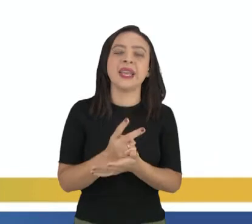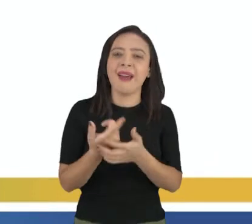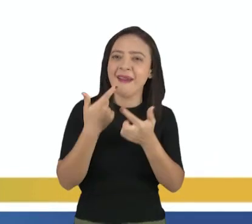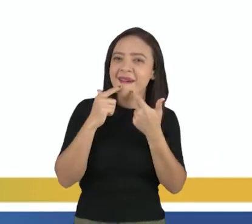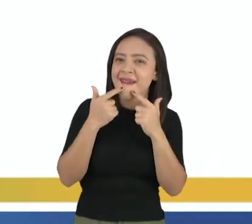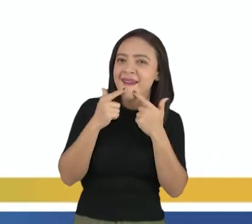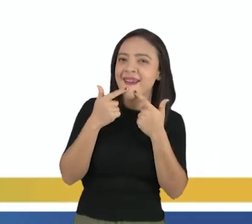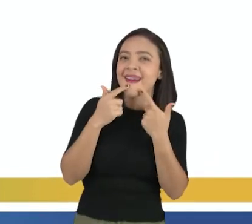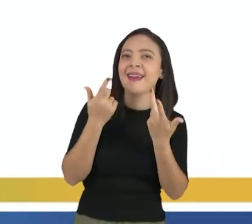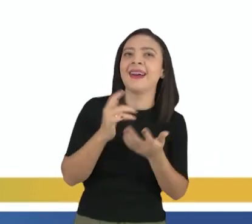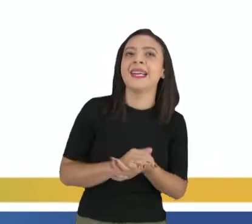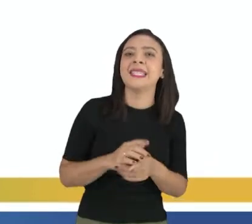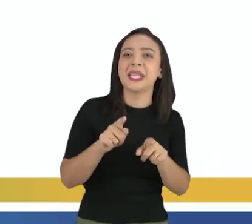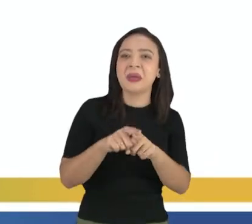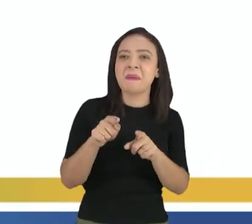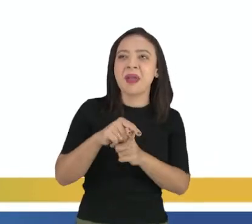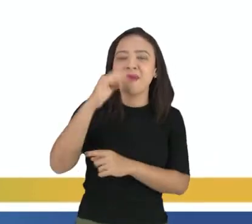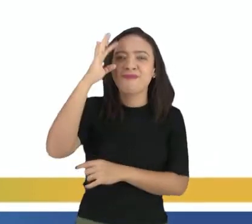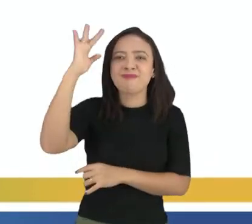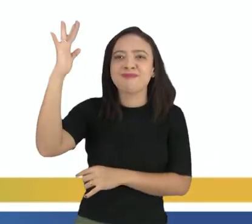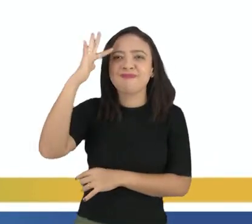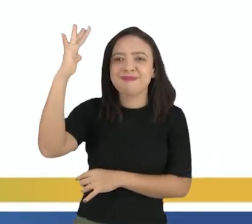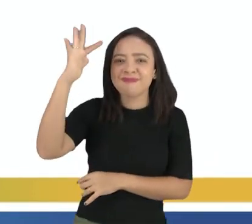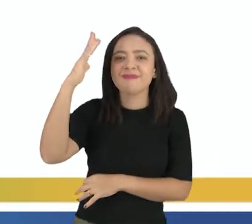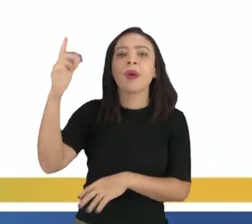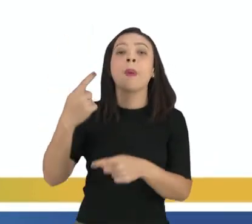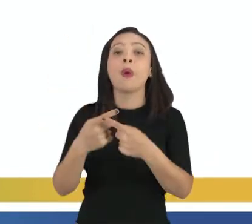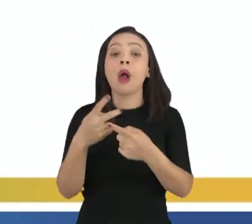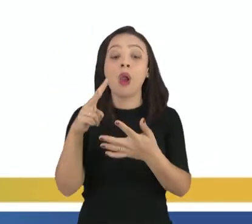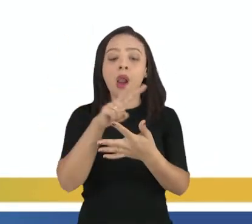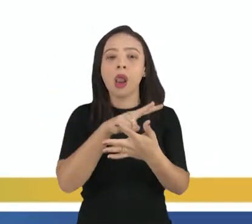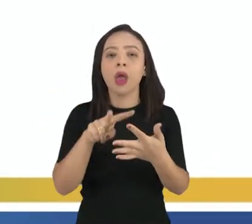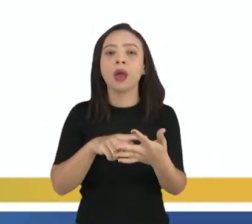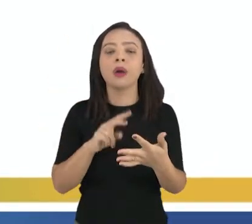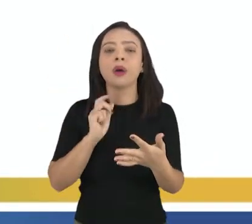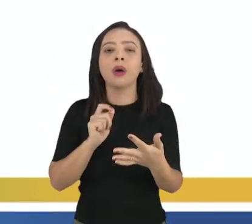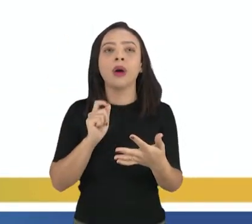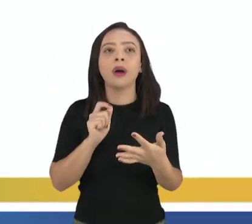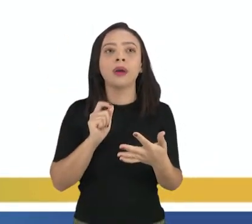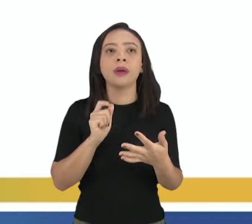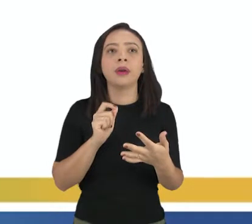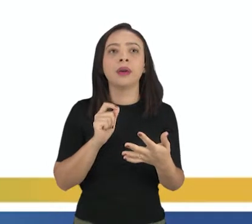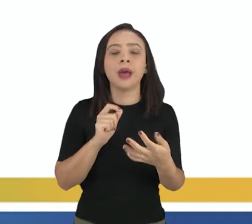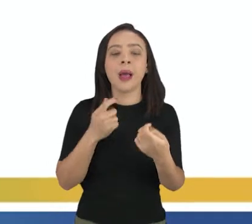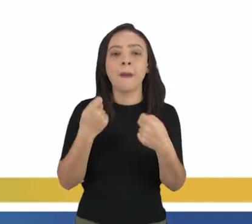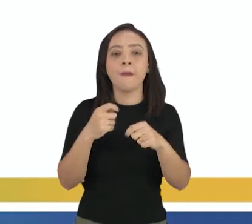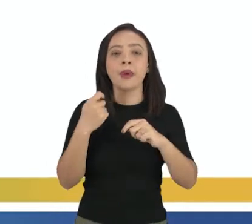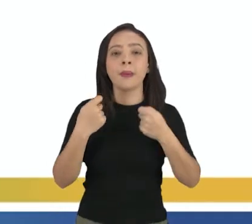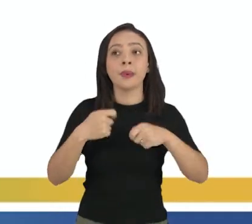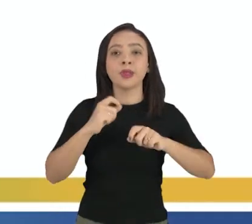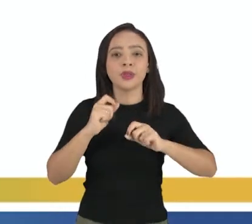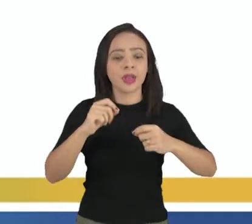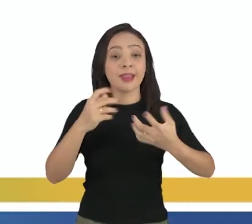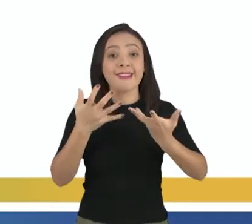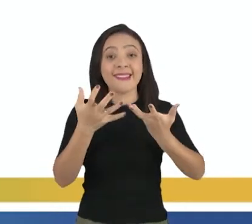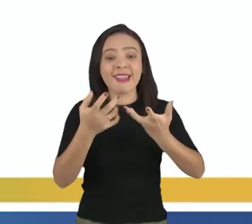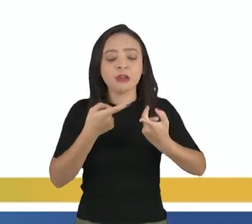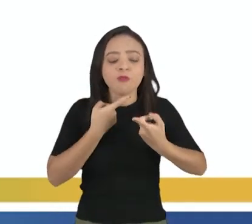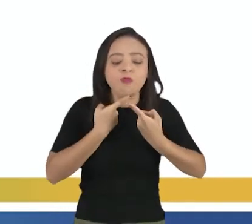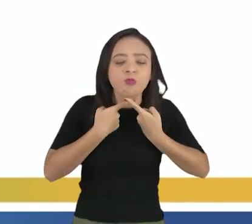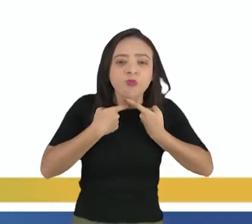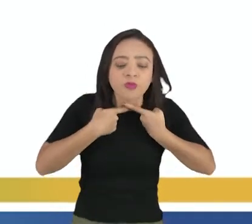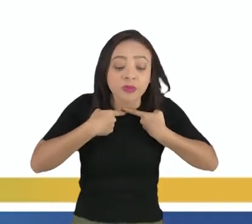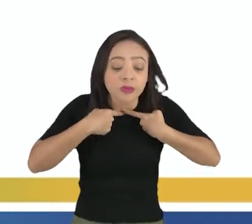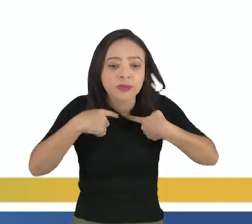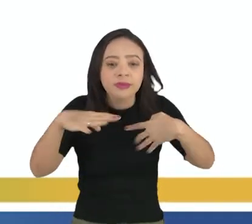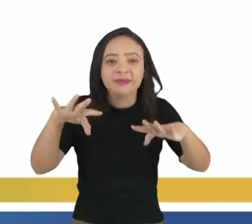uma ironia e criatividade, porque o leitor ele precisa se sentir atraído, né? Você